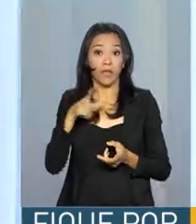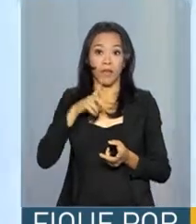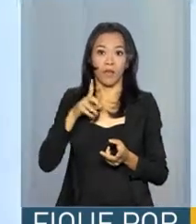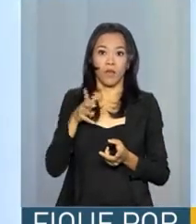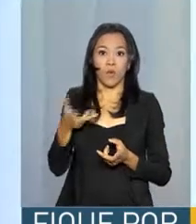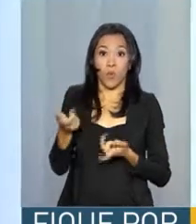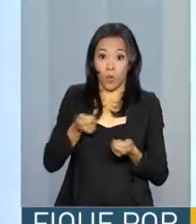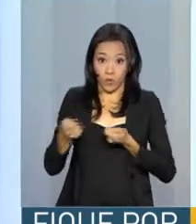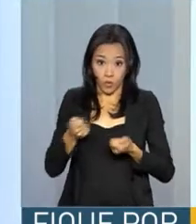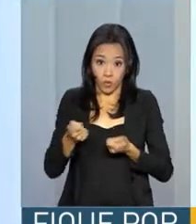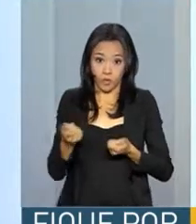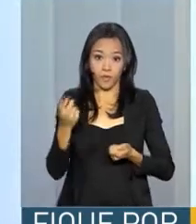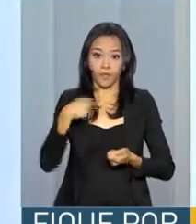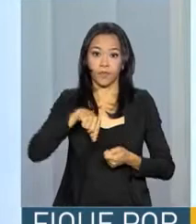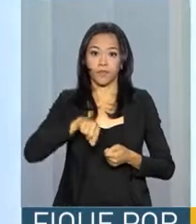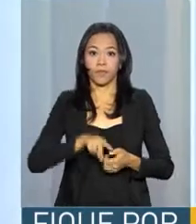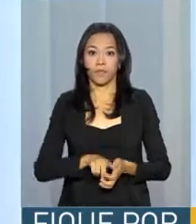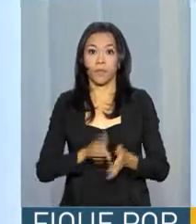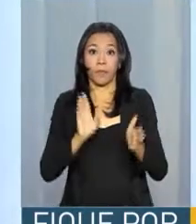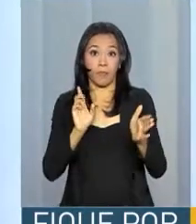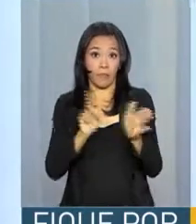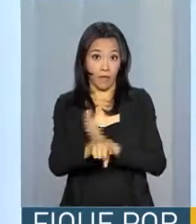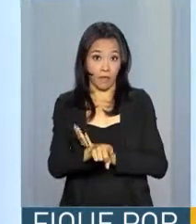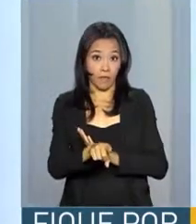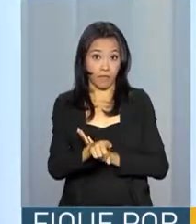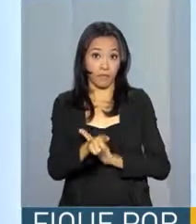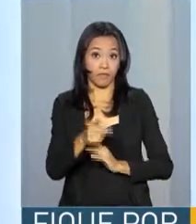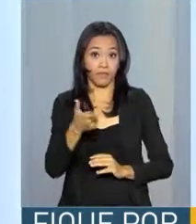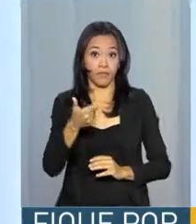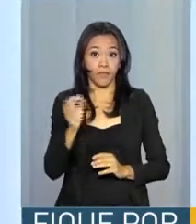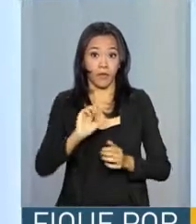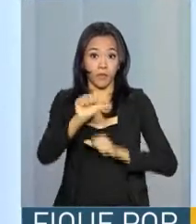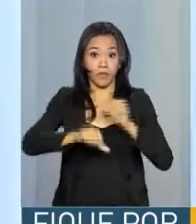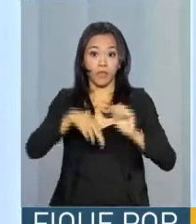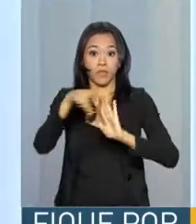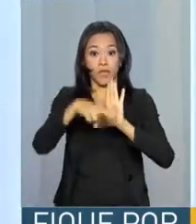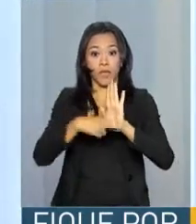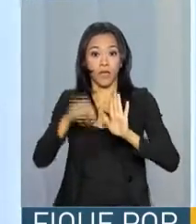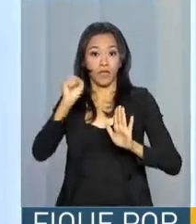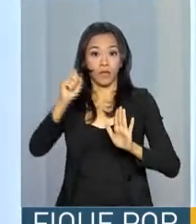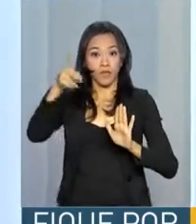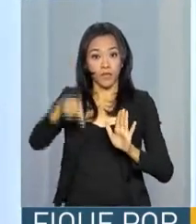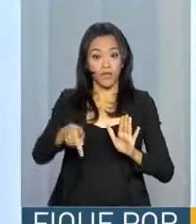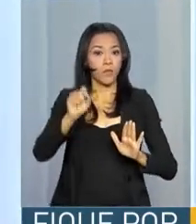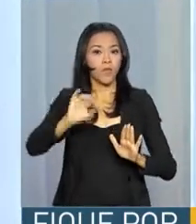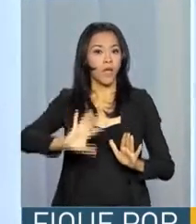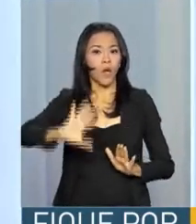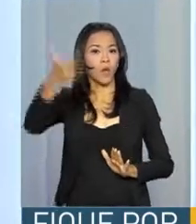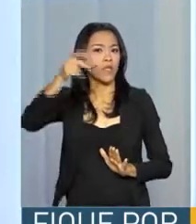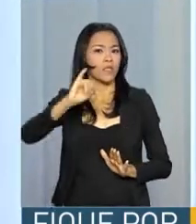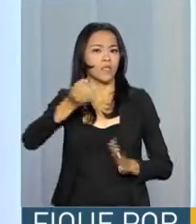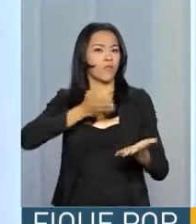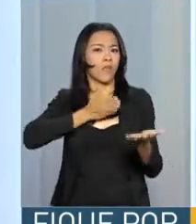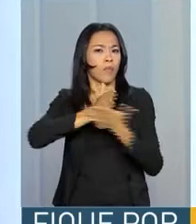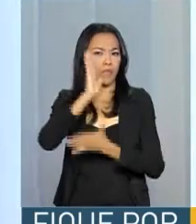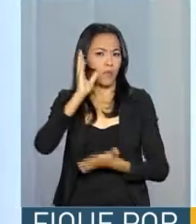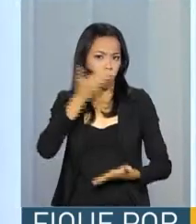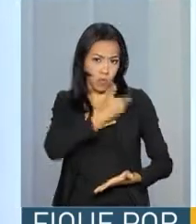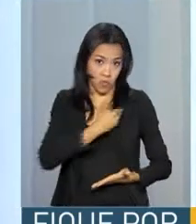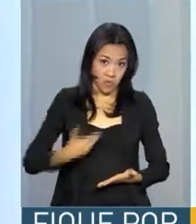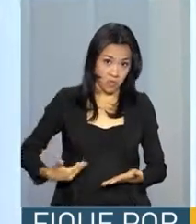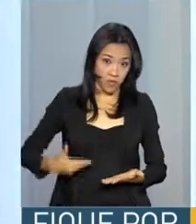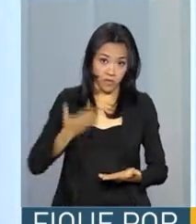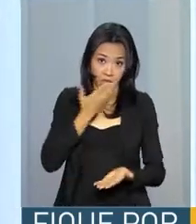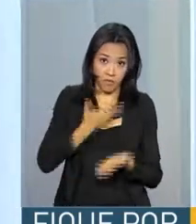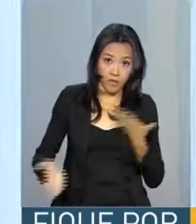controle. A reforma da Previdência, o cenário não é tão positivo assim para o próximo ano, já ficou para o próximo ano. O que acontece se não for aprovada? O governo vai ter uma